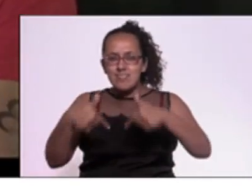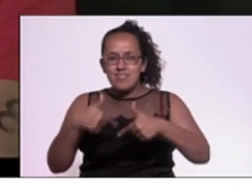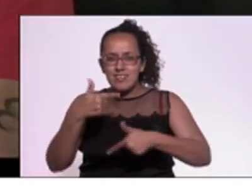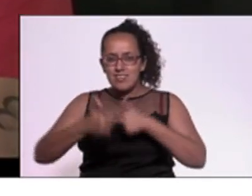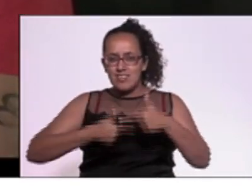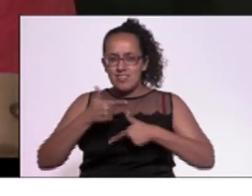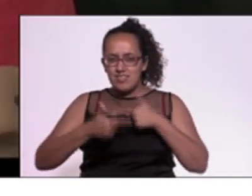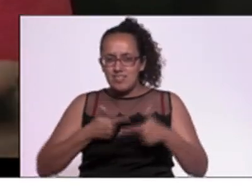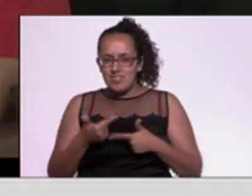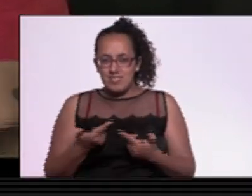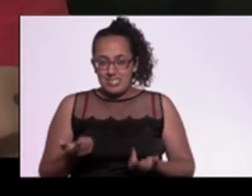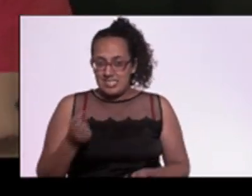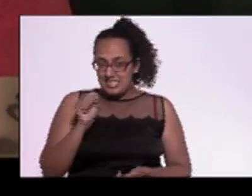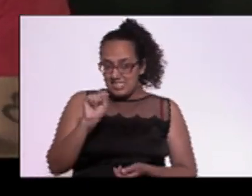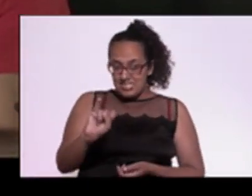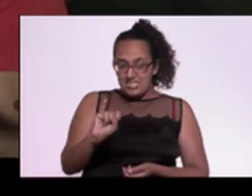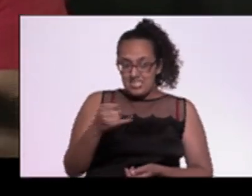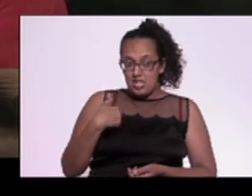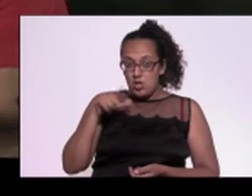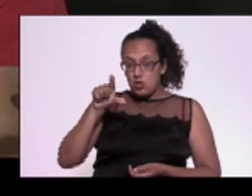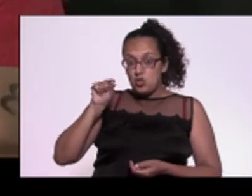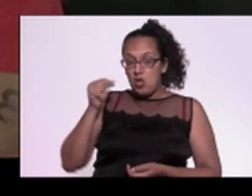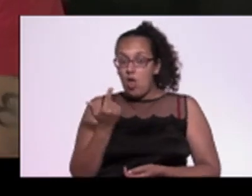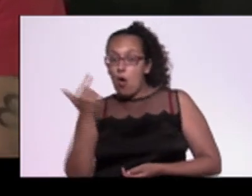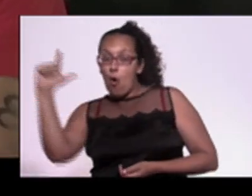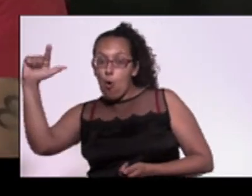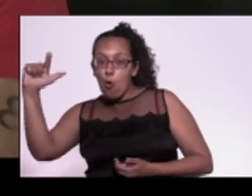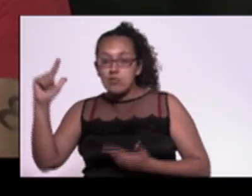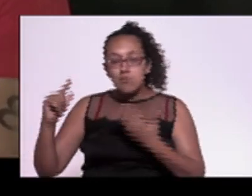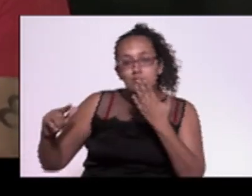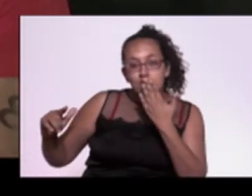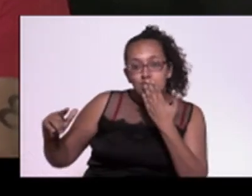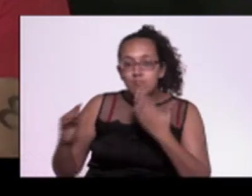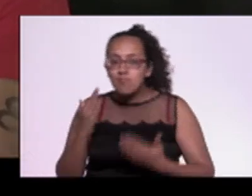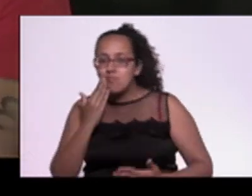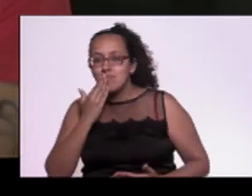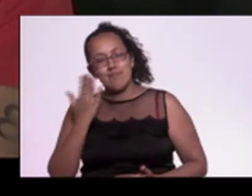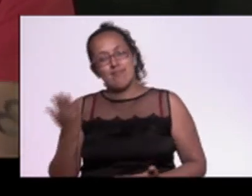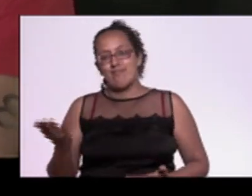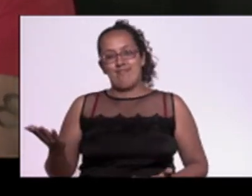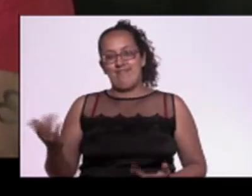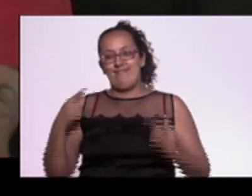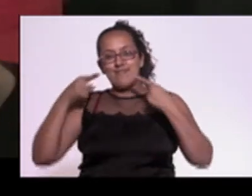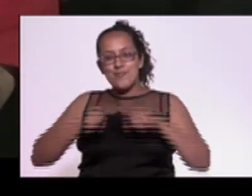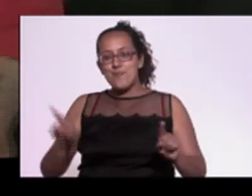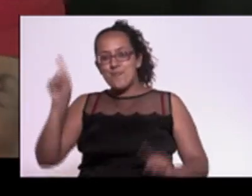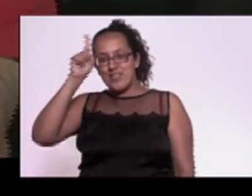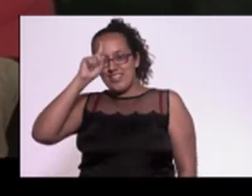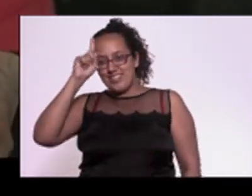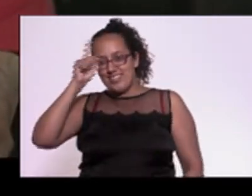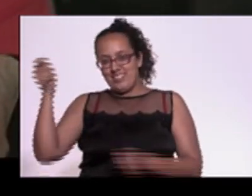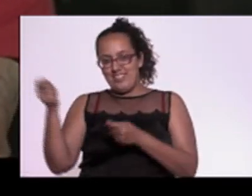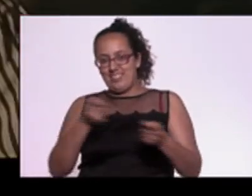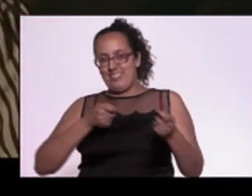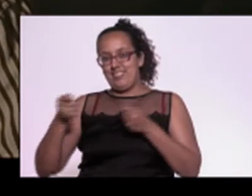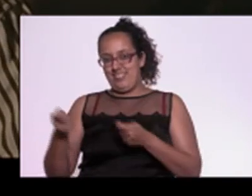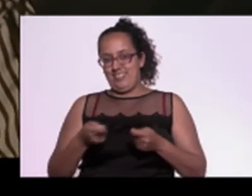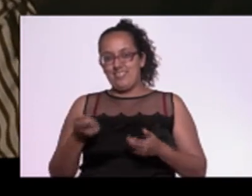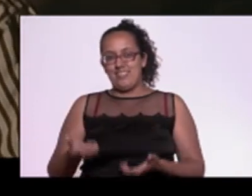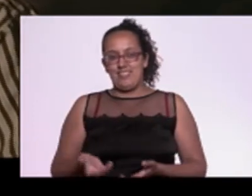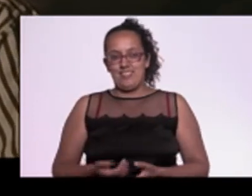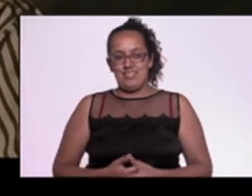de plateia, é um trabalho importante de uma representação cultural, de uma formação